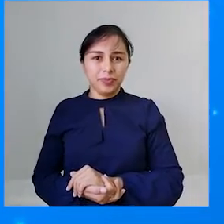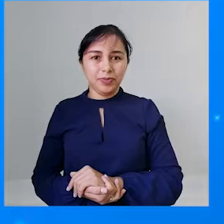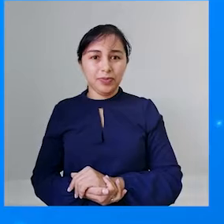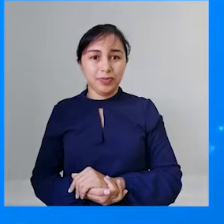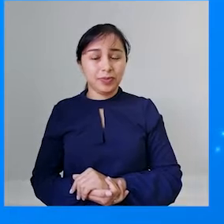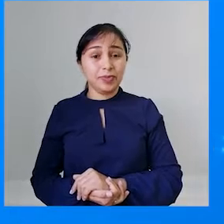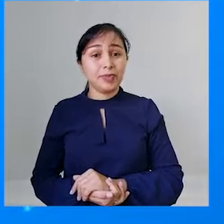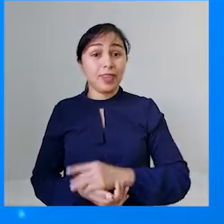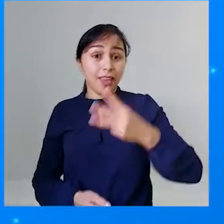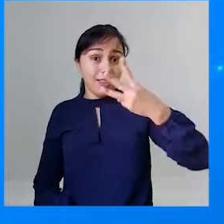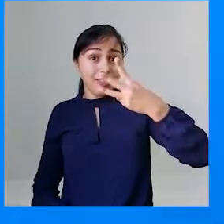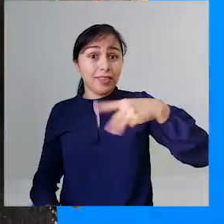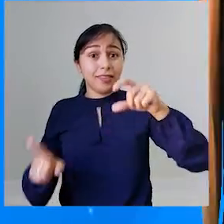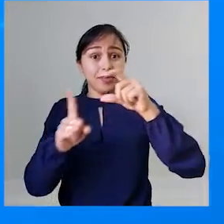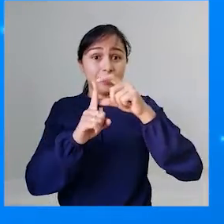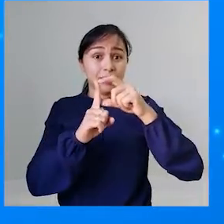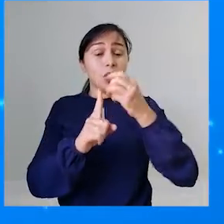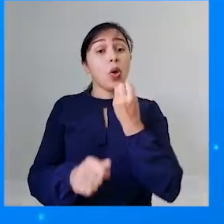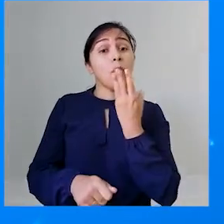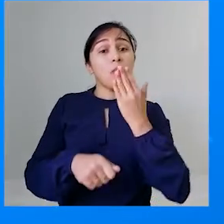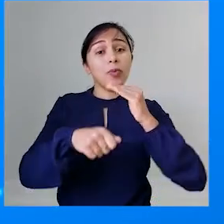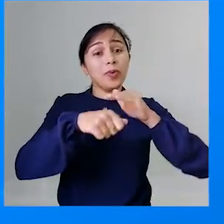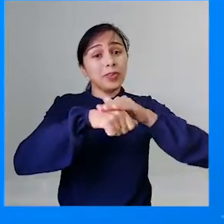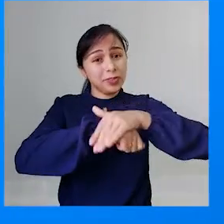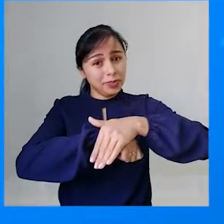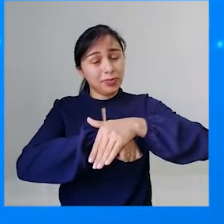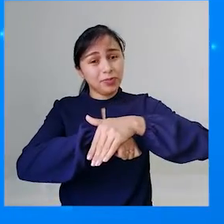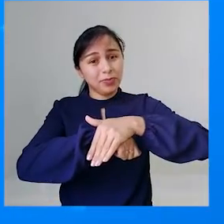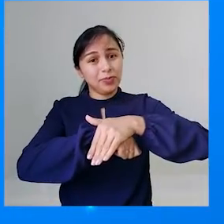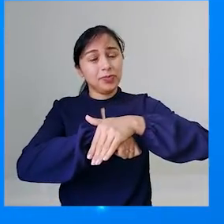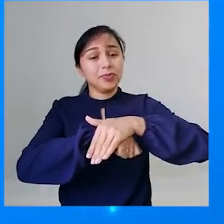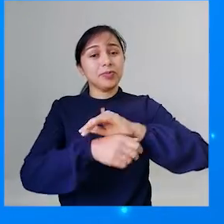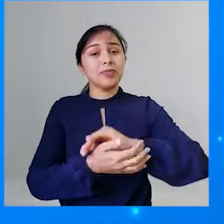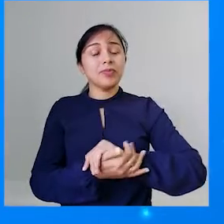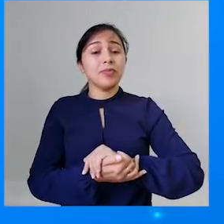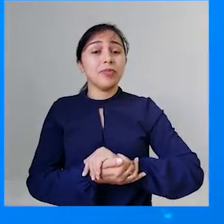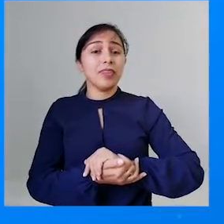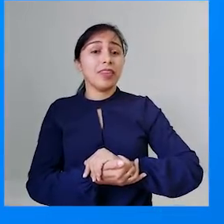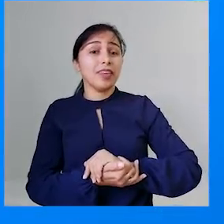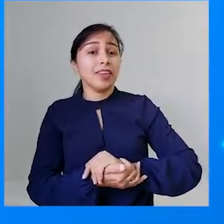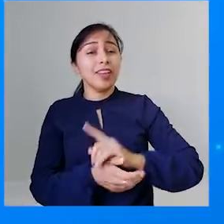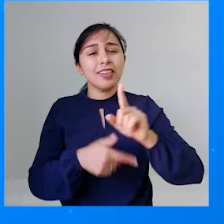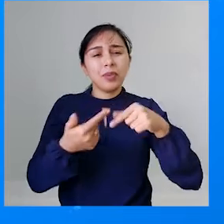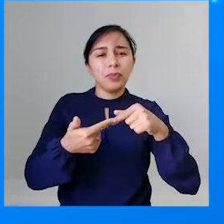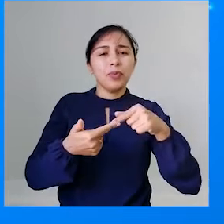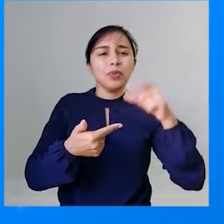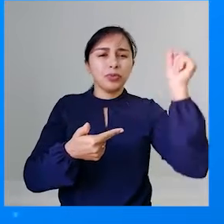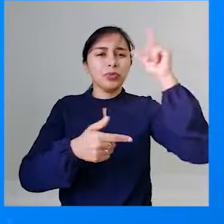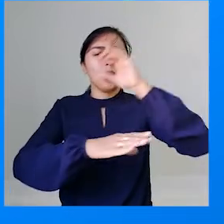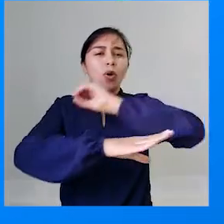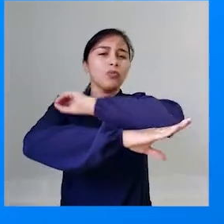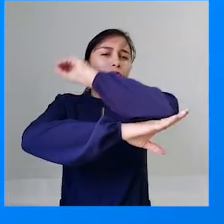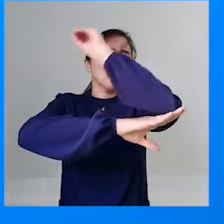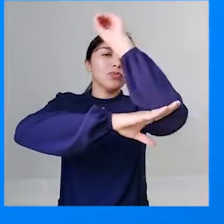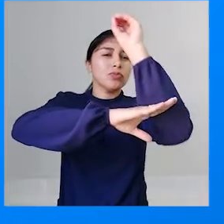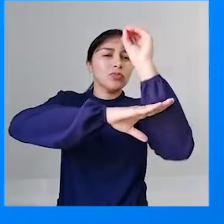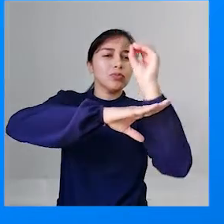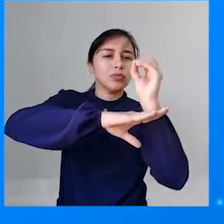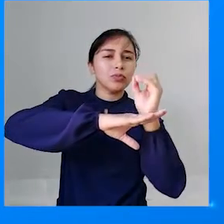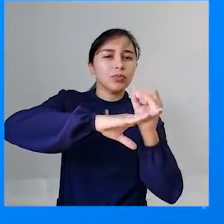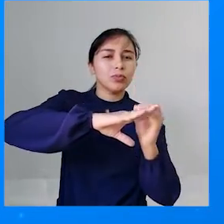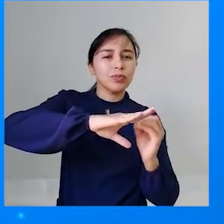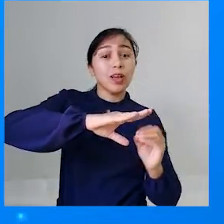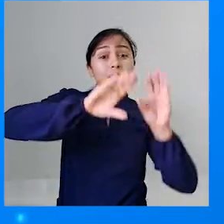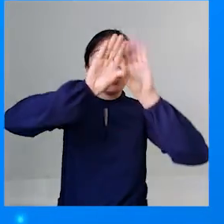Oi e a outra palavrinha é boa noite é quando o sol se põe e o